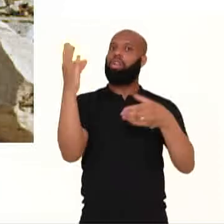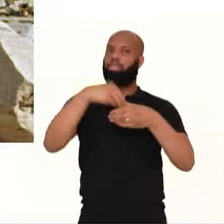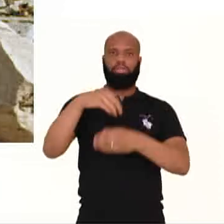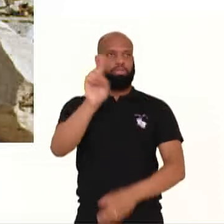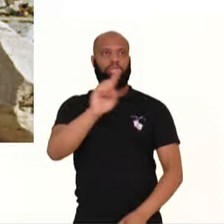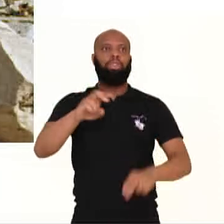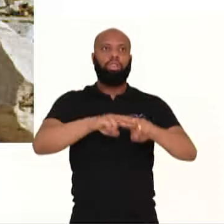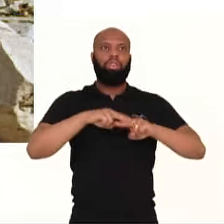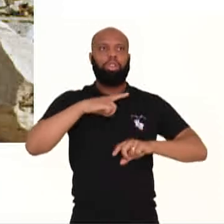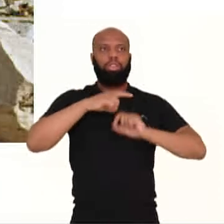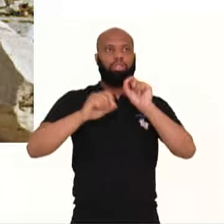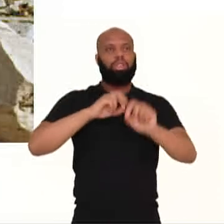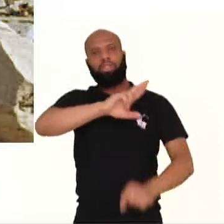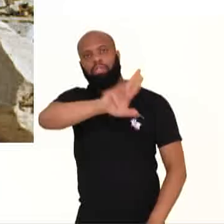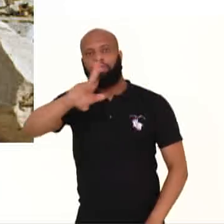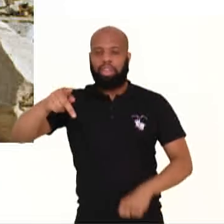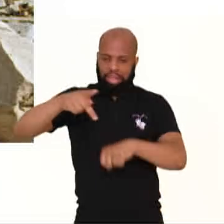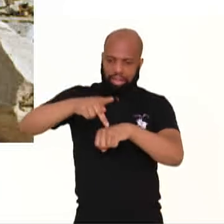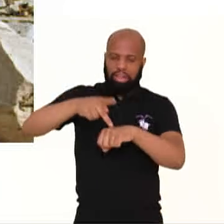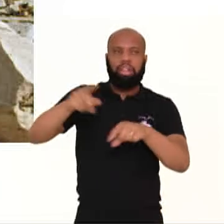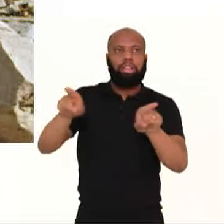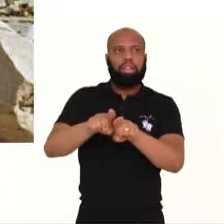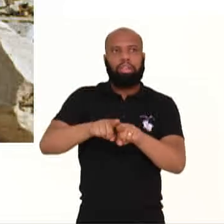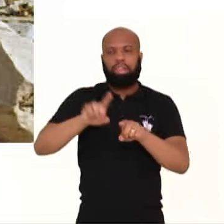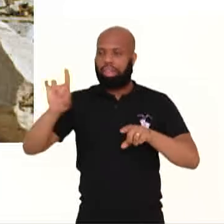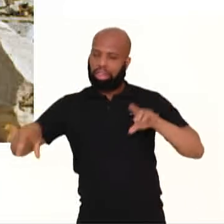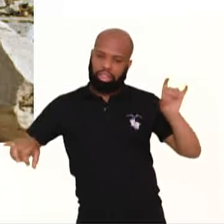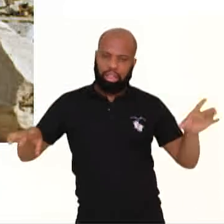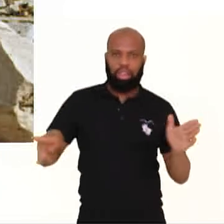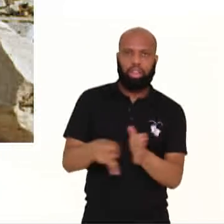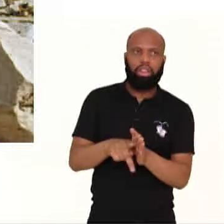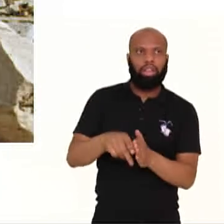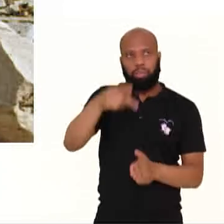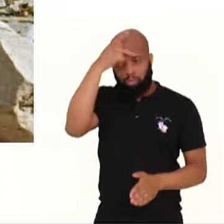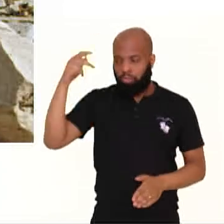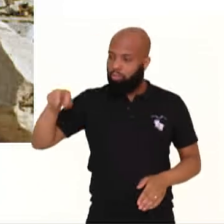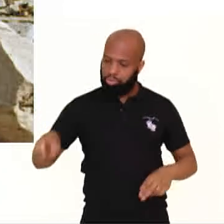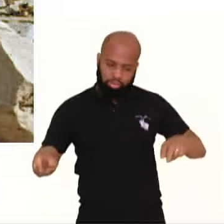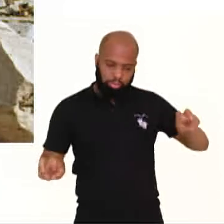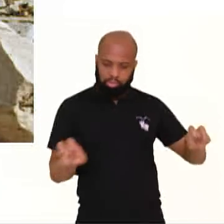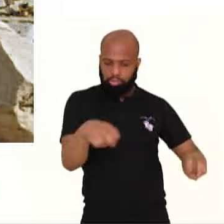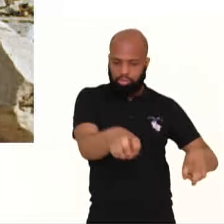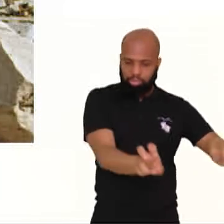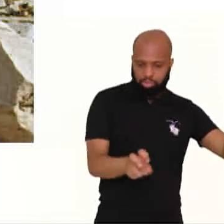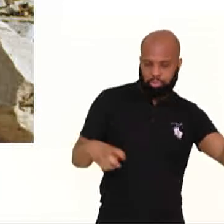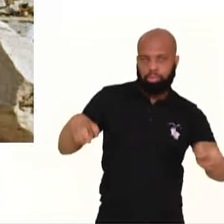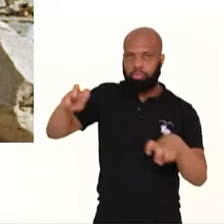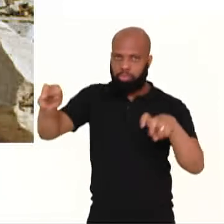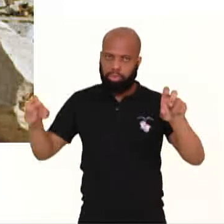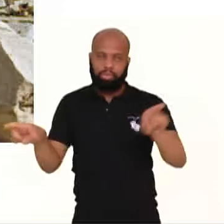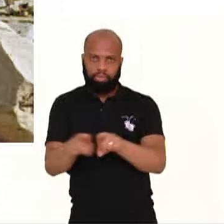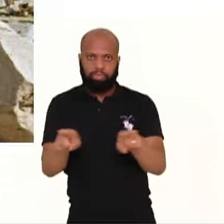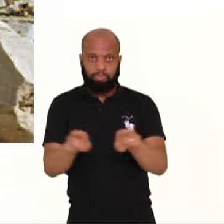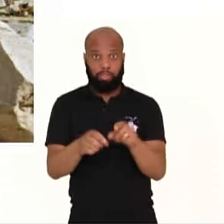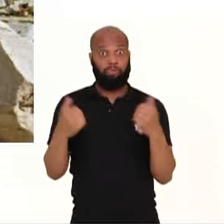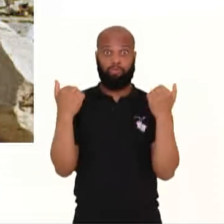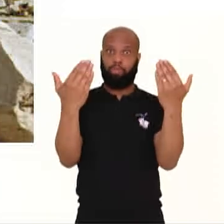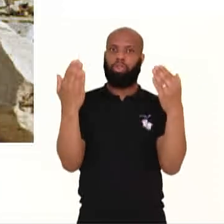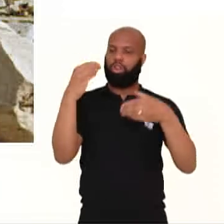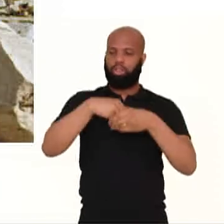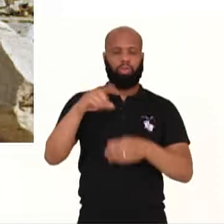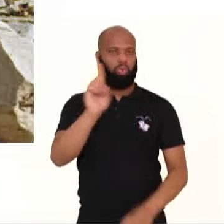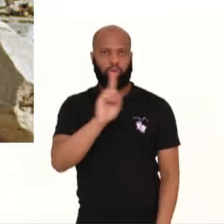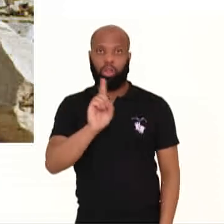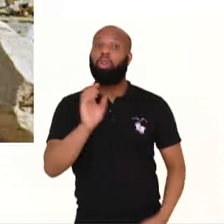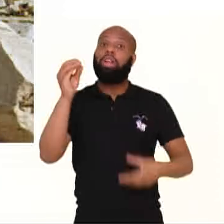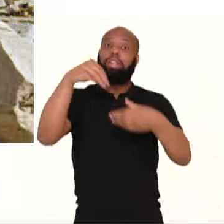essa quantidade grande de pedras e alguns restos de construções, que era para abrigar o povo sentava, o povo ficava ali do lado de fora.